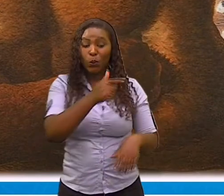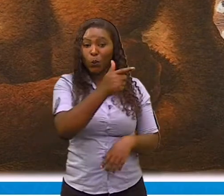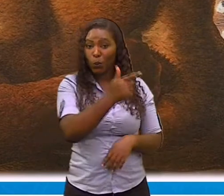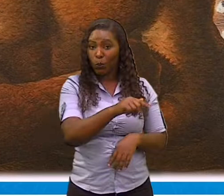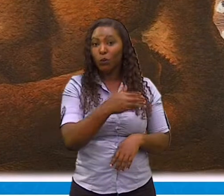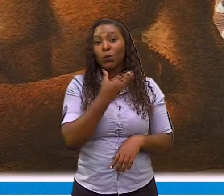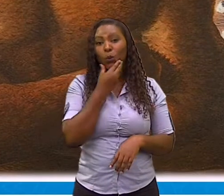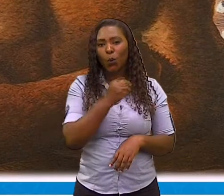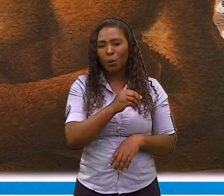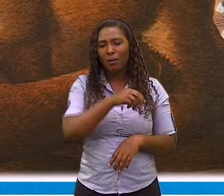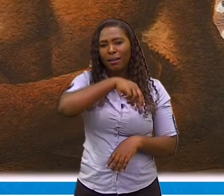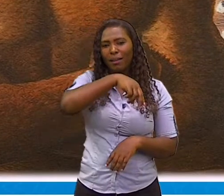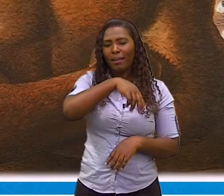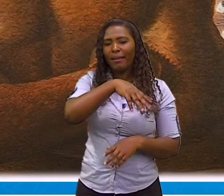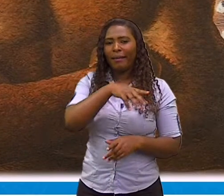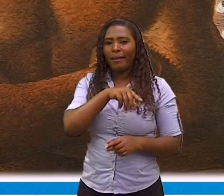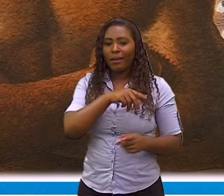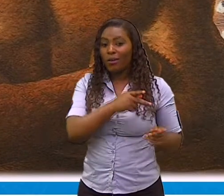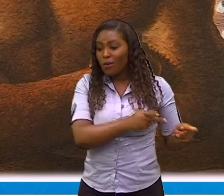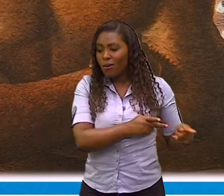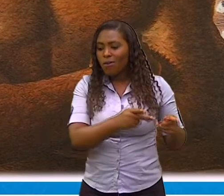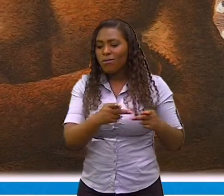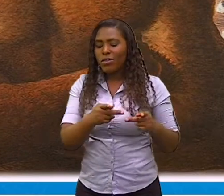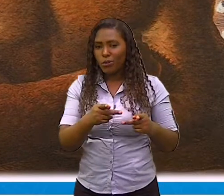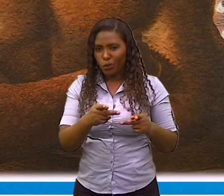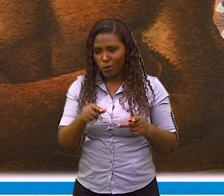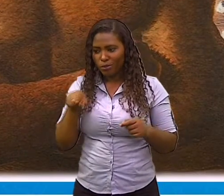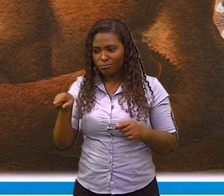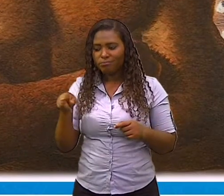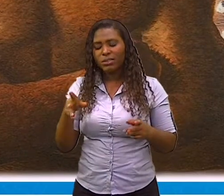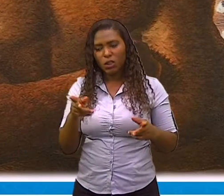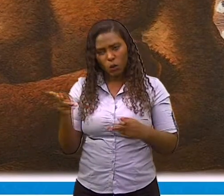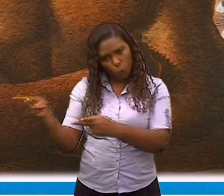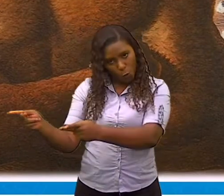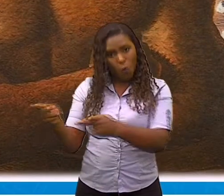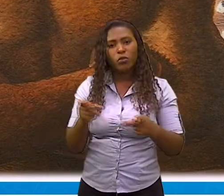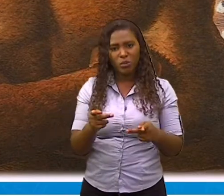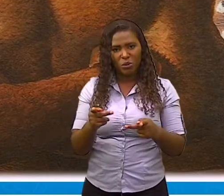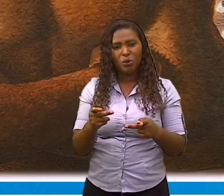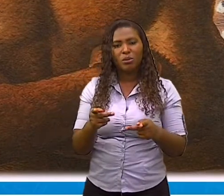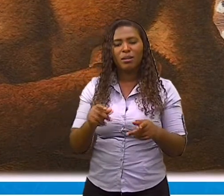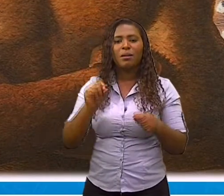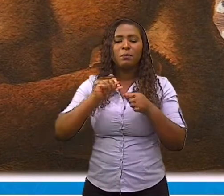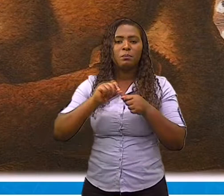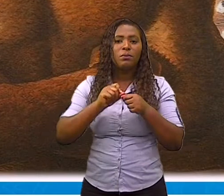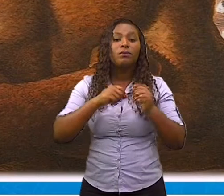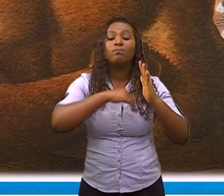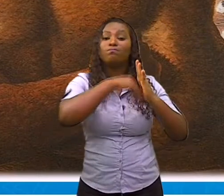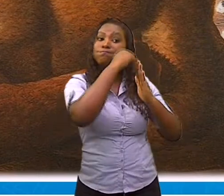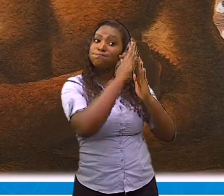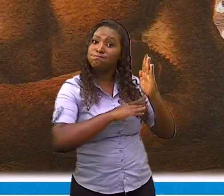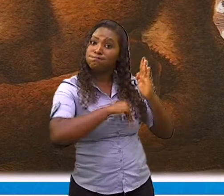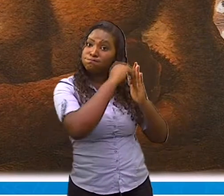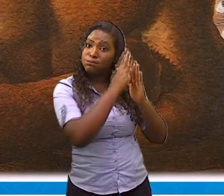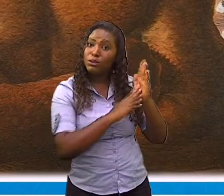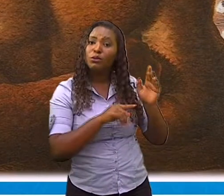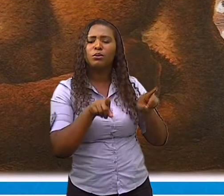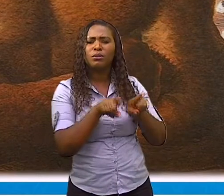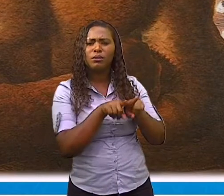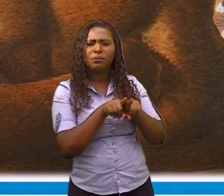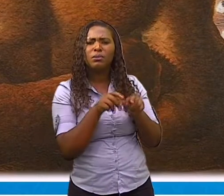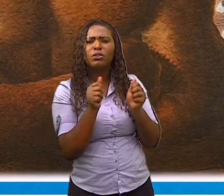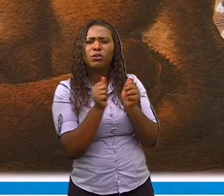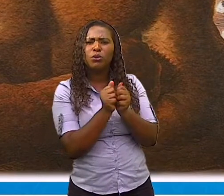frente, em 1944, a contribuir com as suas obras para o Complexo Arquitetônico da Pampulha, em Belo